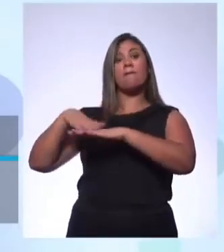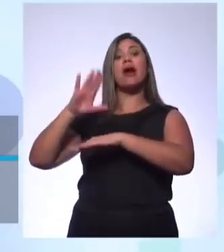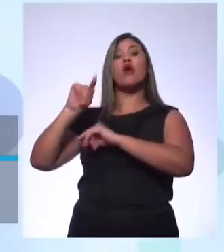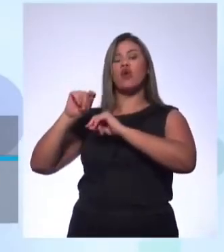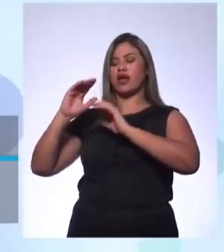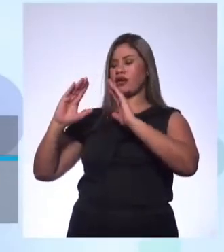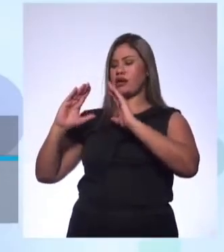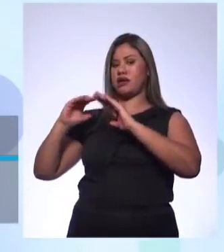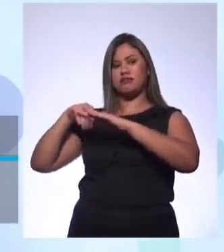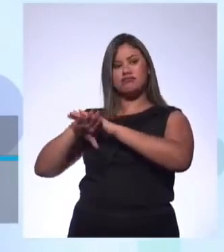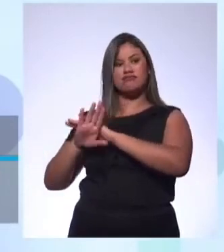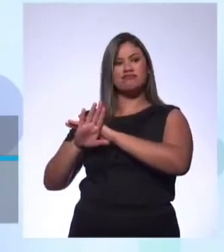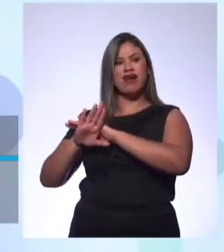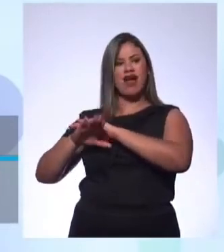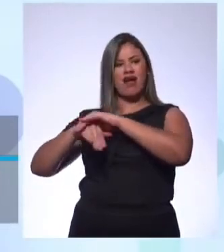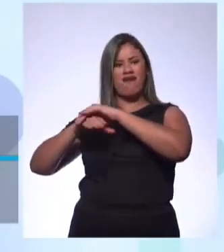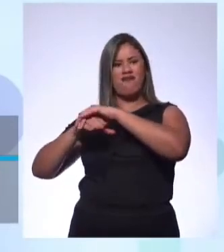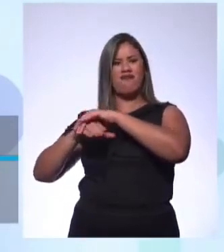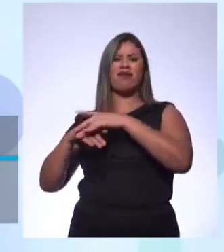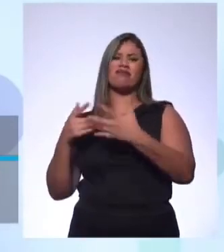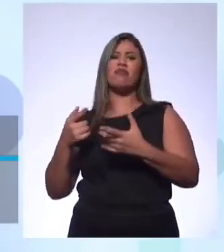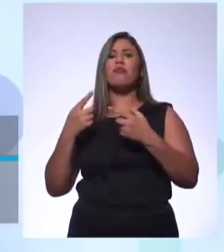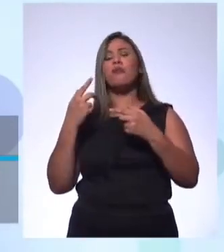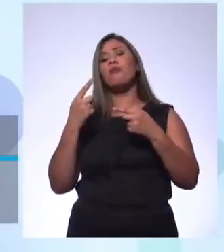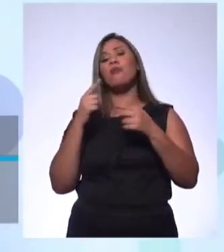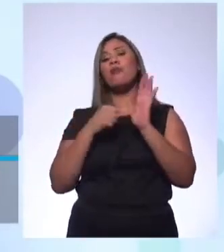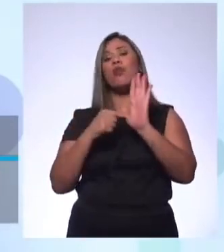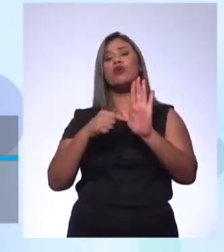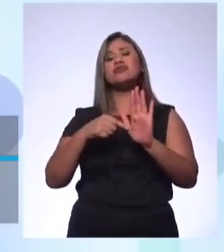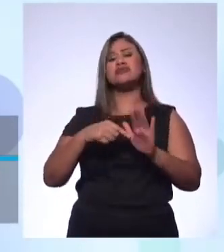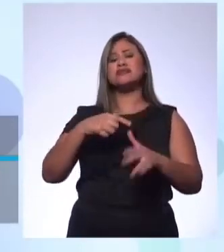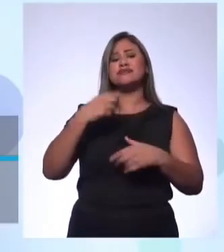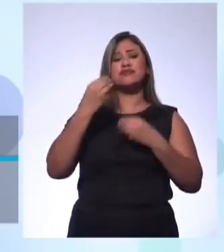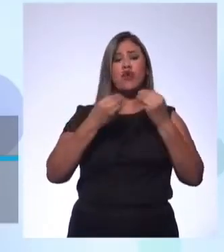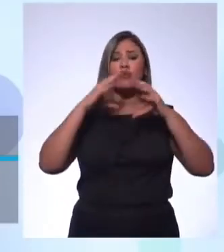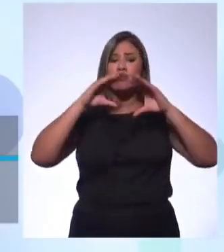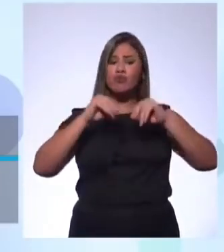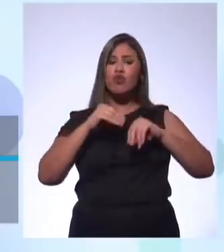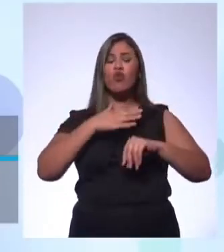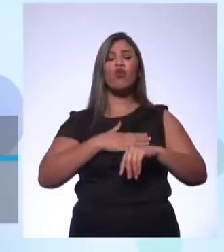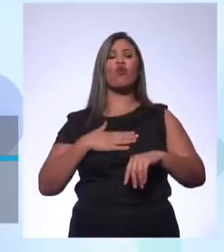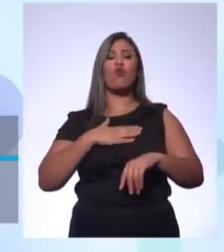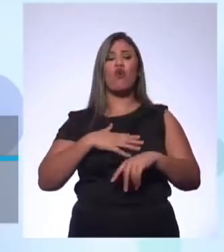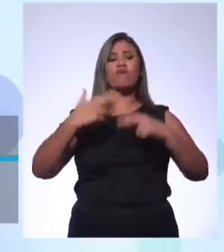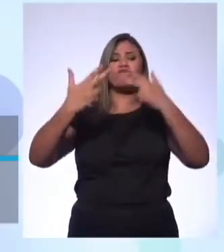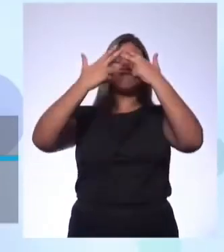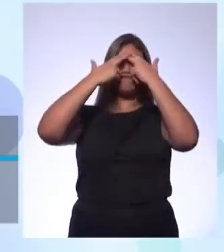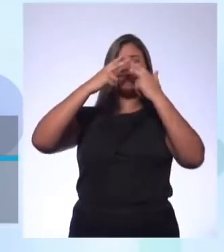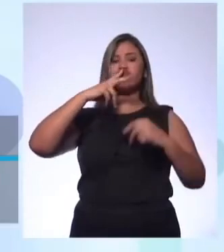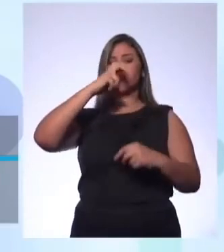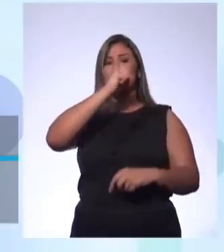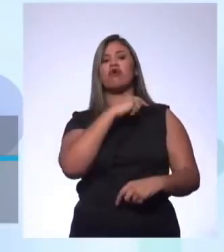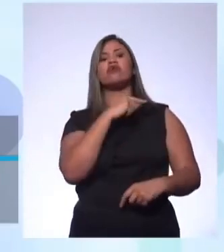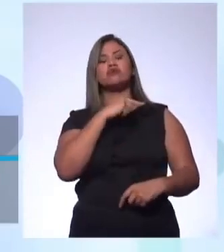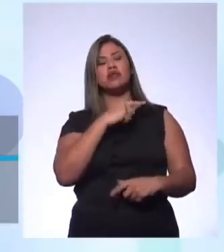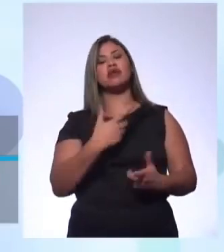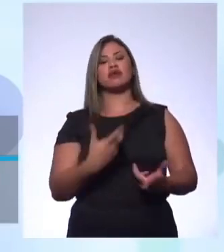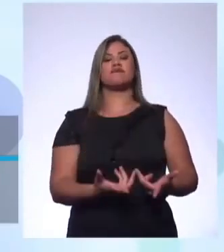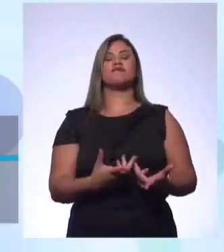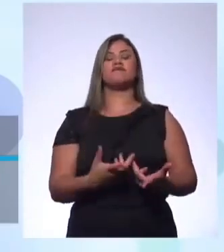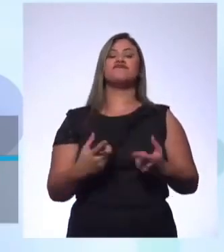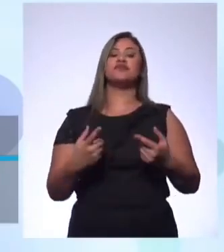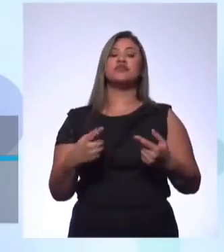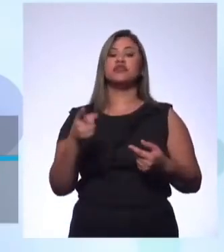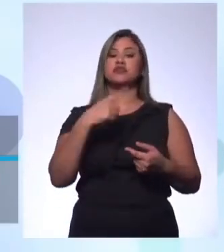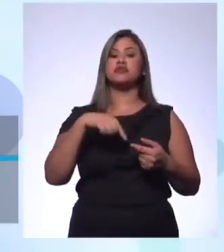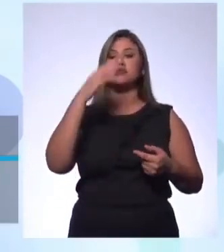que ele é uma pessoa meio soturna, uma pessoa meio complicada, traumatizada. E isso está na vida dele, né? Então, isto nos permite